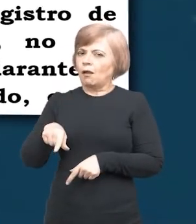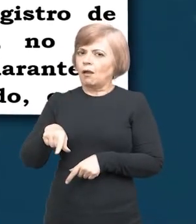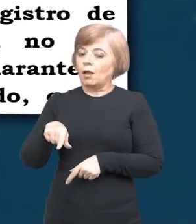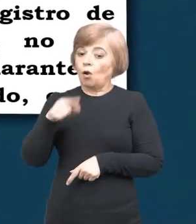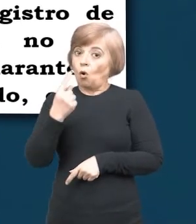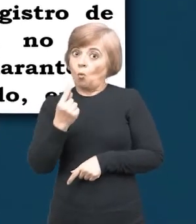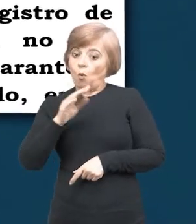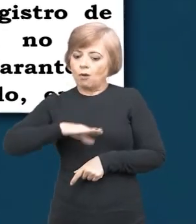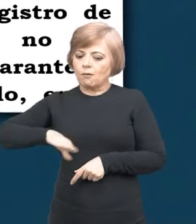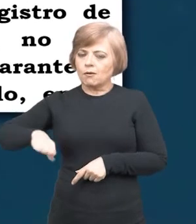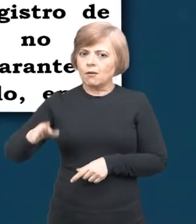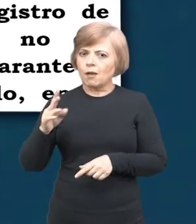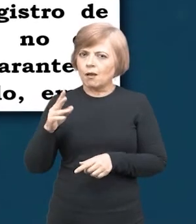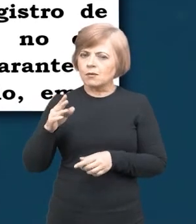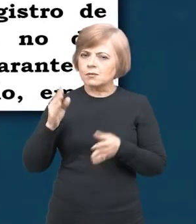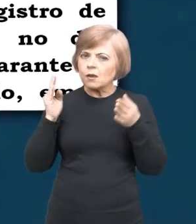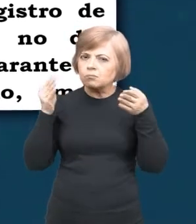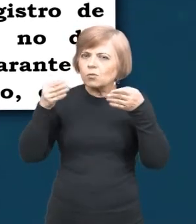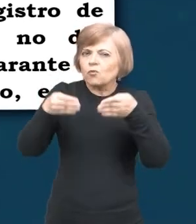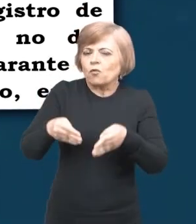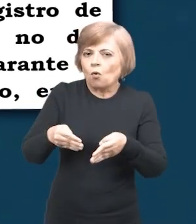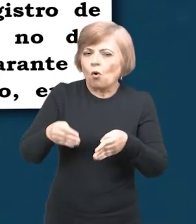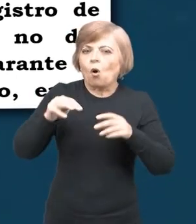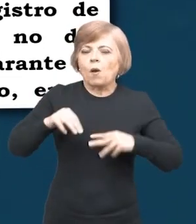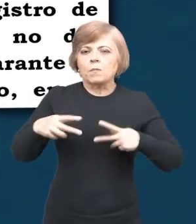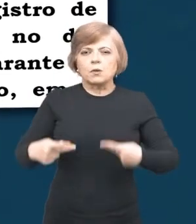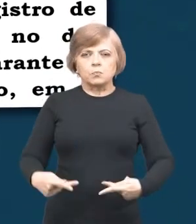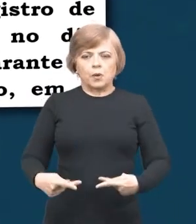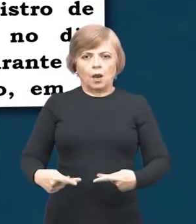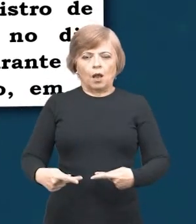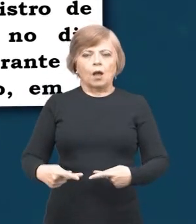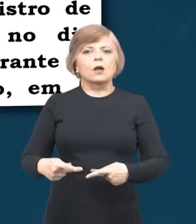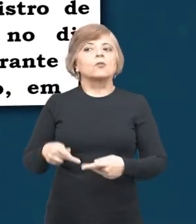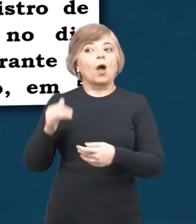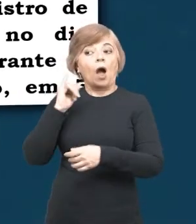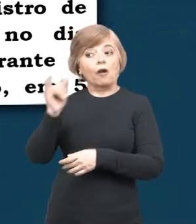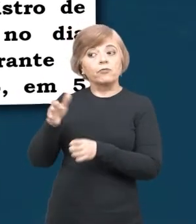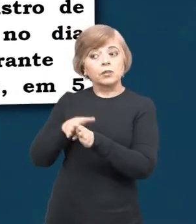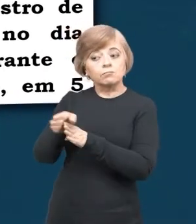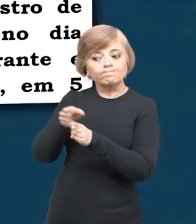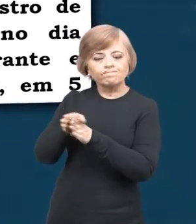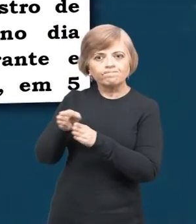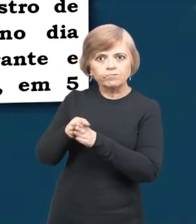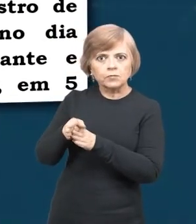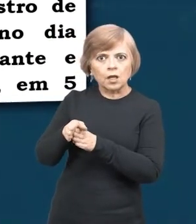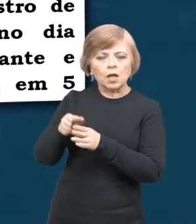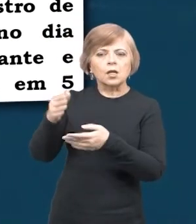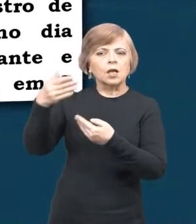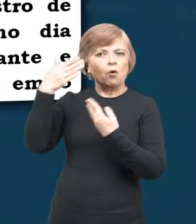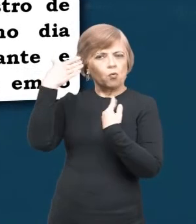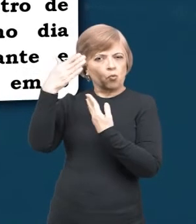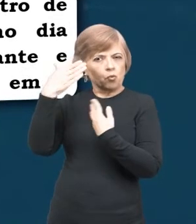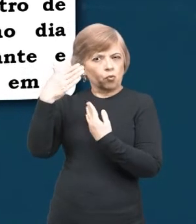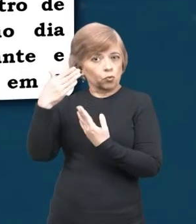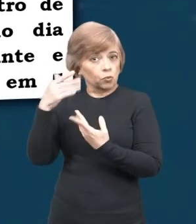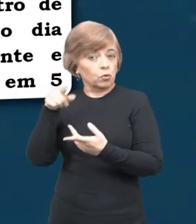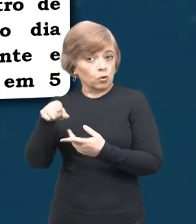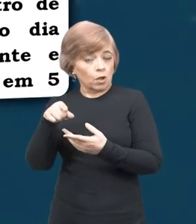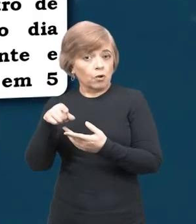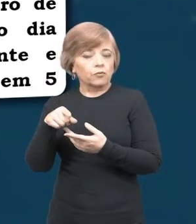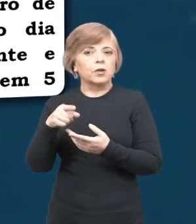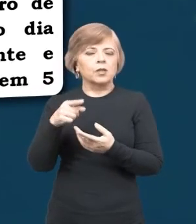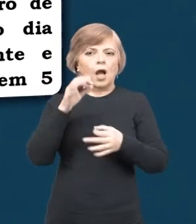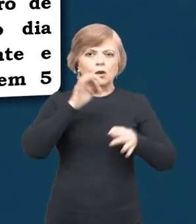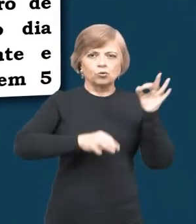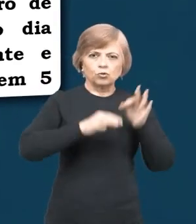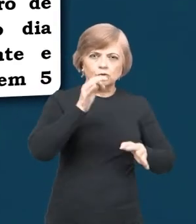uma criança específica. O Ministério Público pugnou para que fosse julgada improcedente a dúvida do oficial do cartório, já